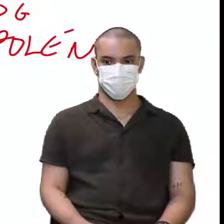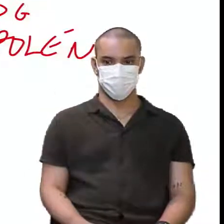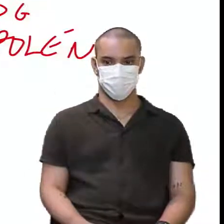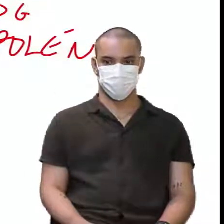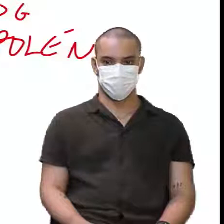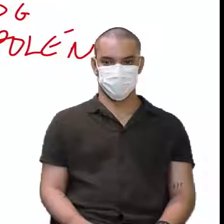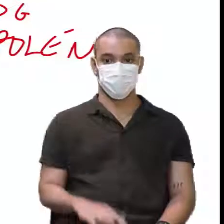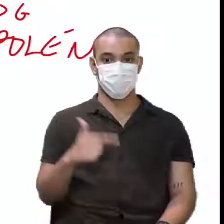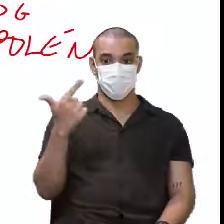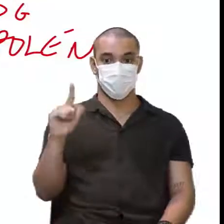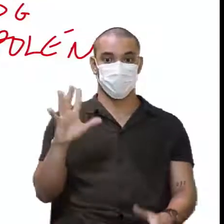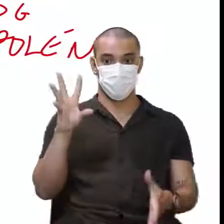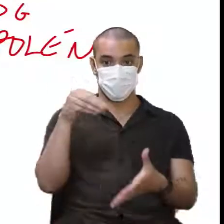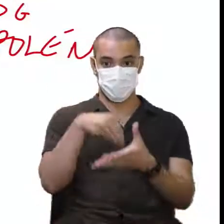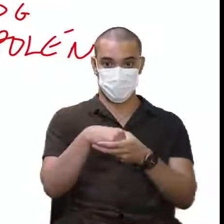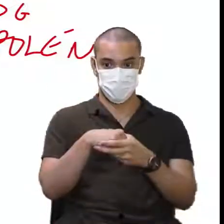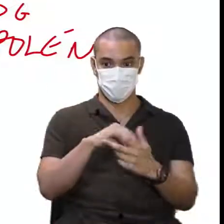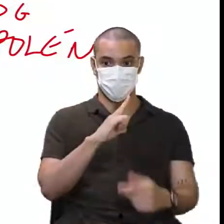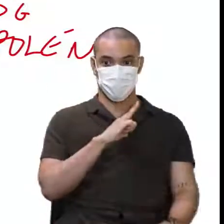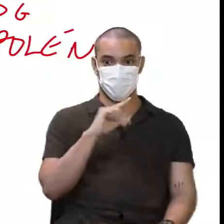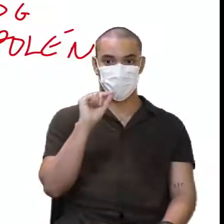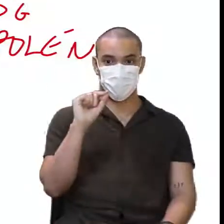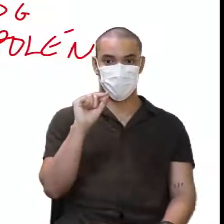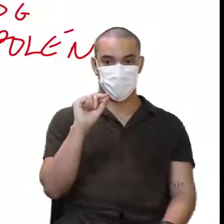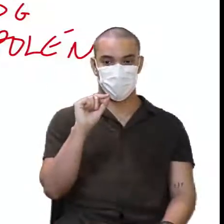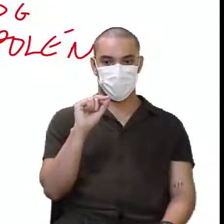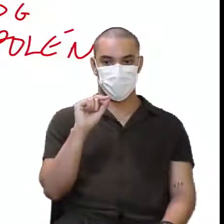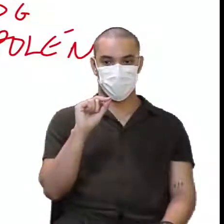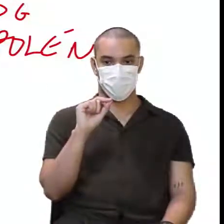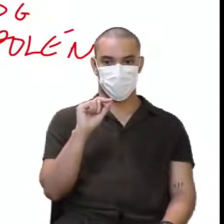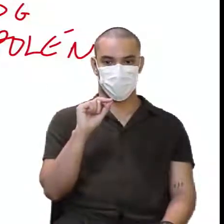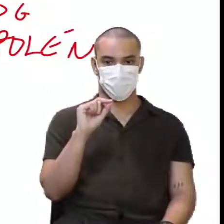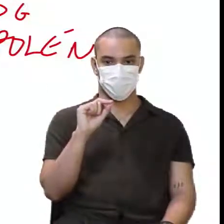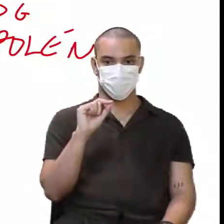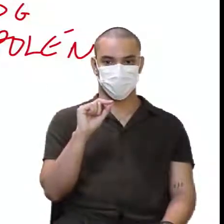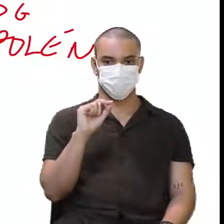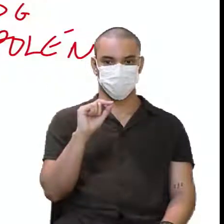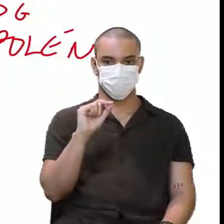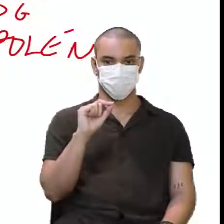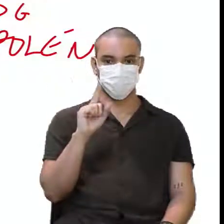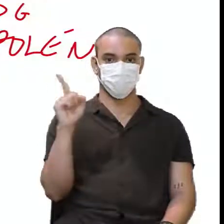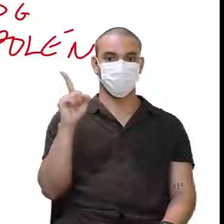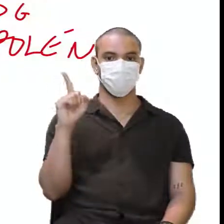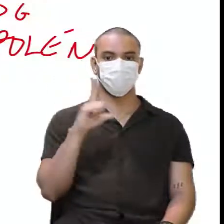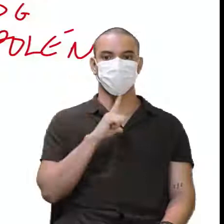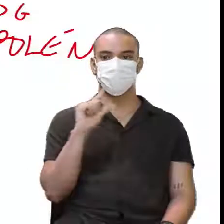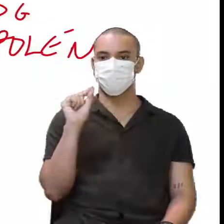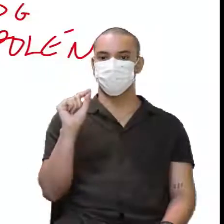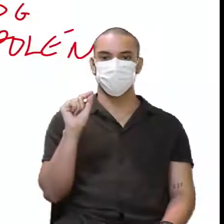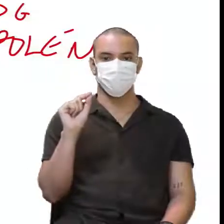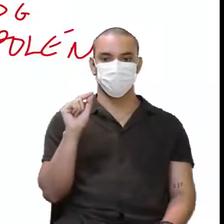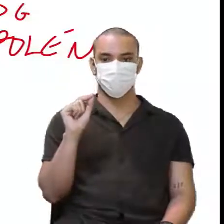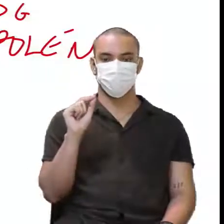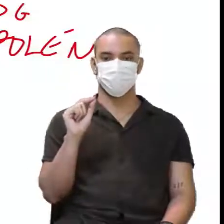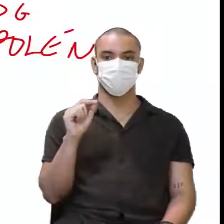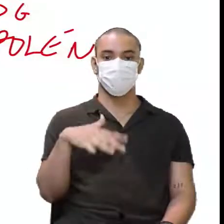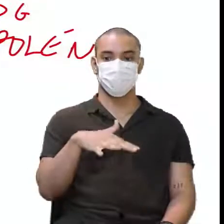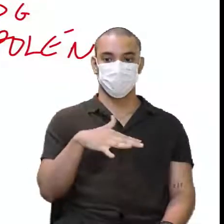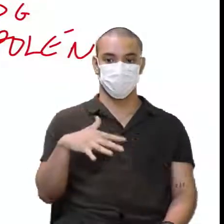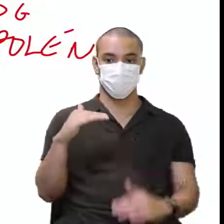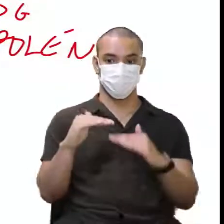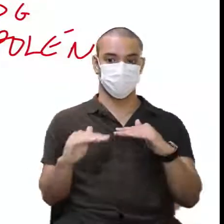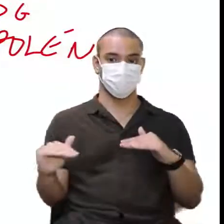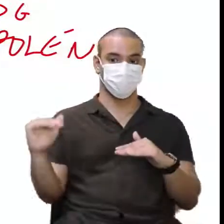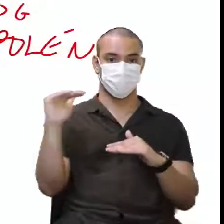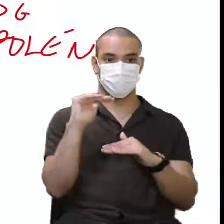Aí, bem no centro, eu vou ter... Opa! Bem no centro, eu vou ter aqui, ó, essa região